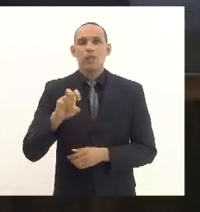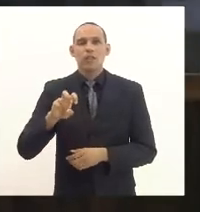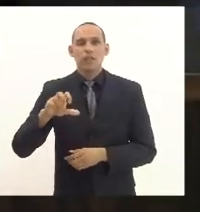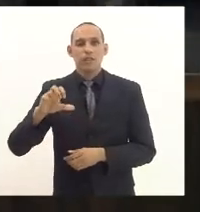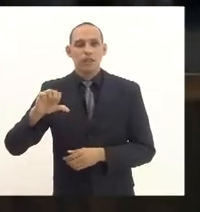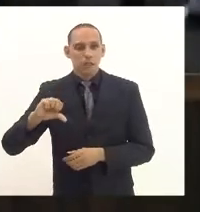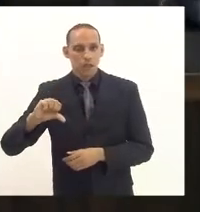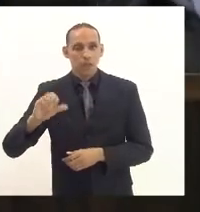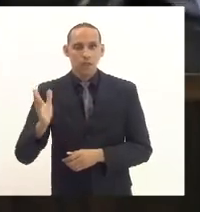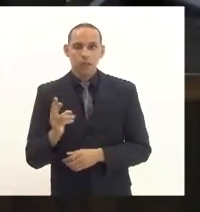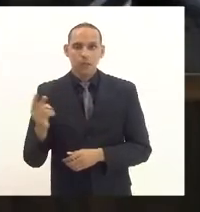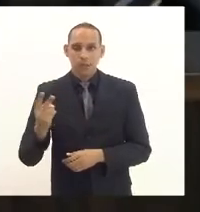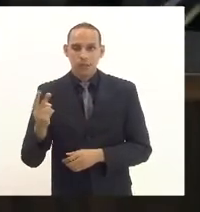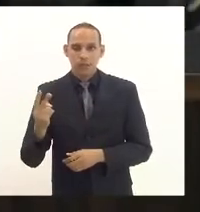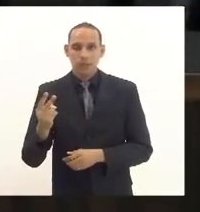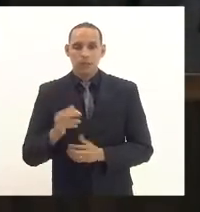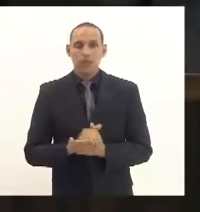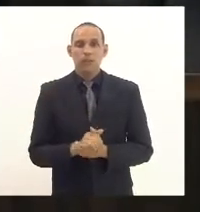1259 de 22,